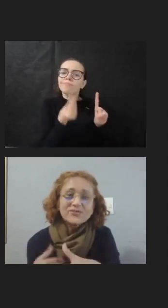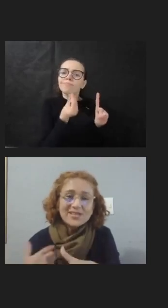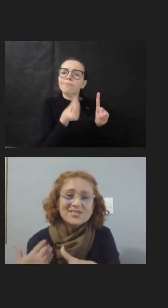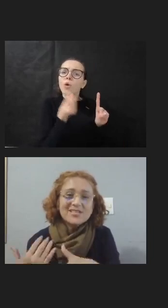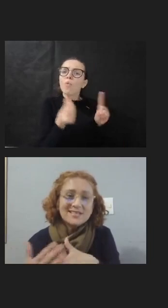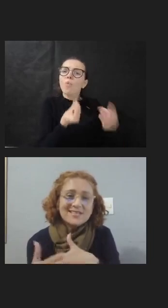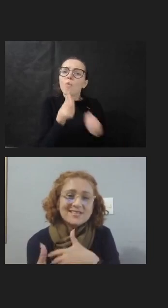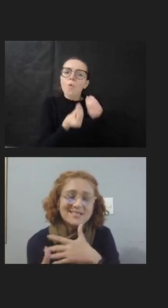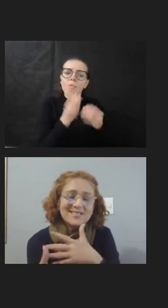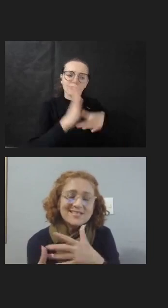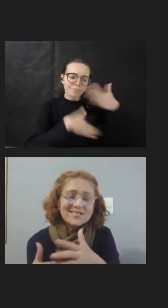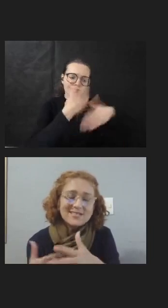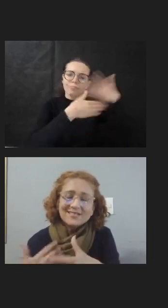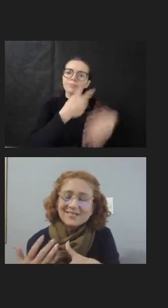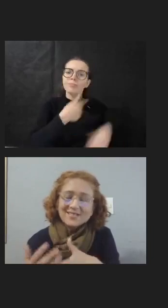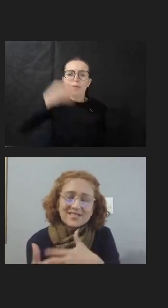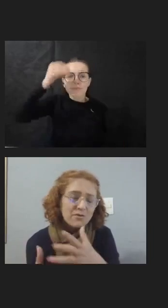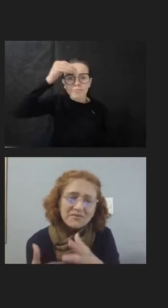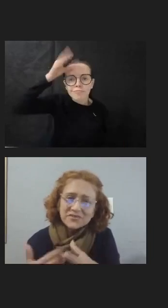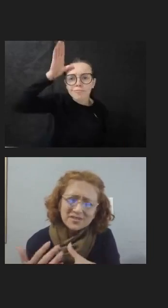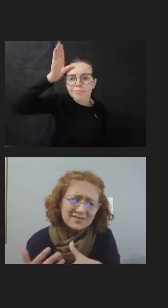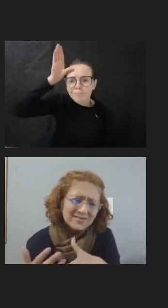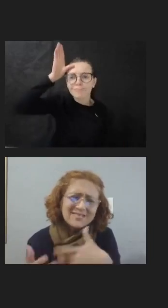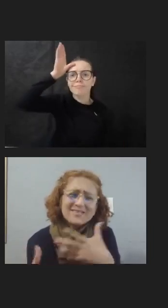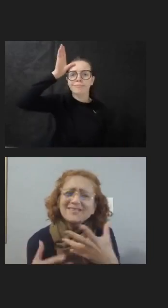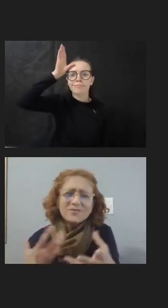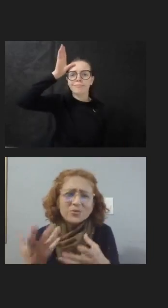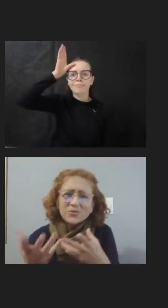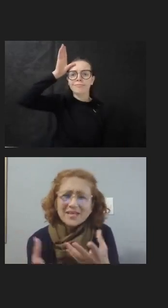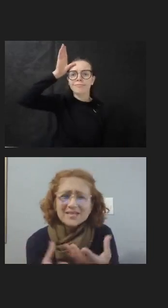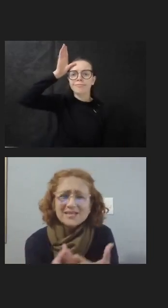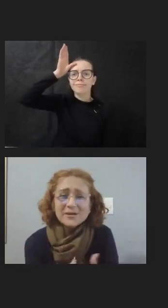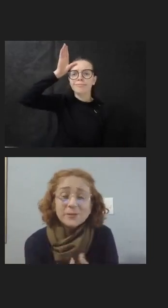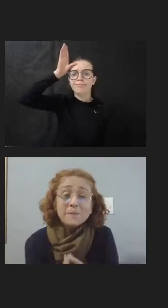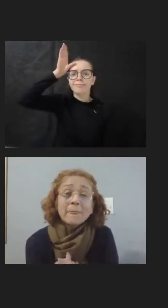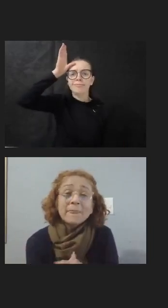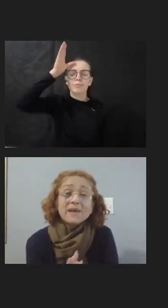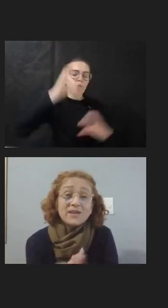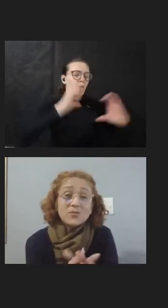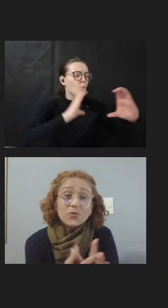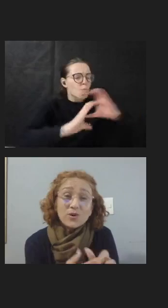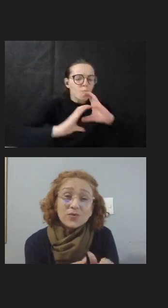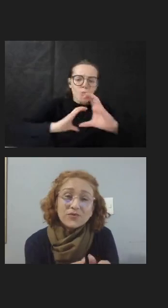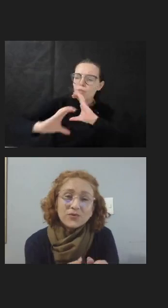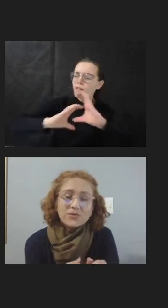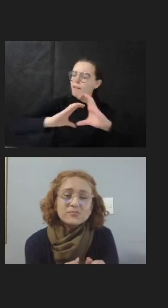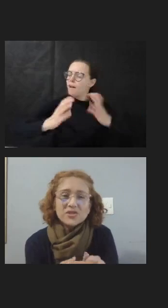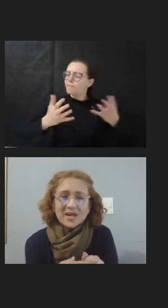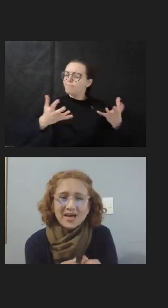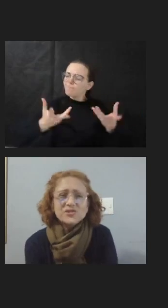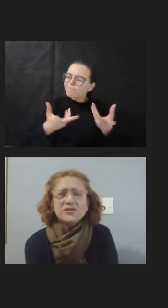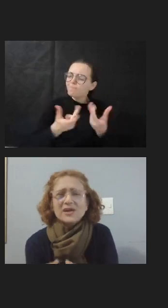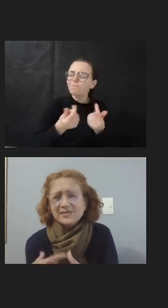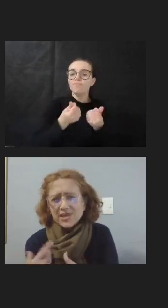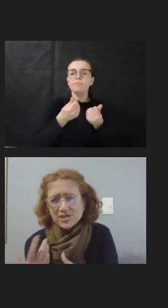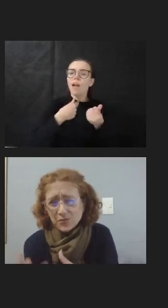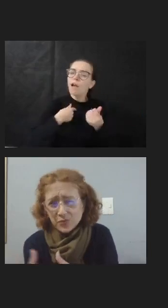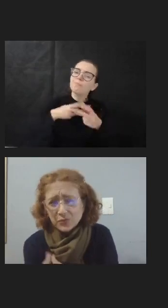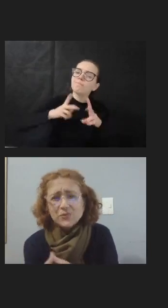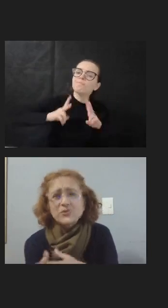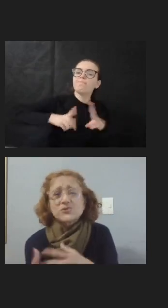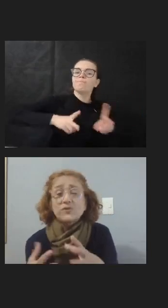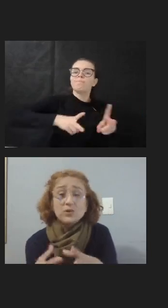conhecimento, né, de comunicação, eu fui buscar atrás